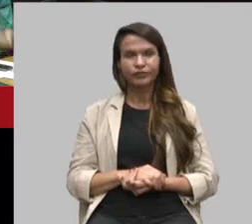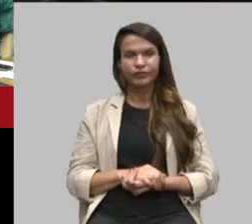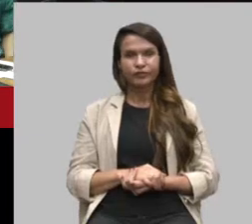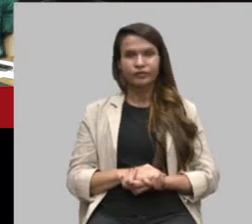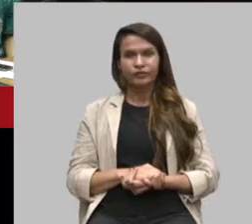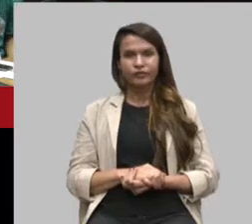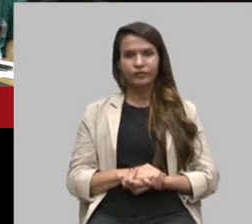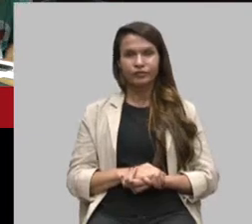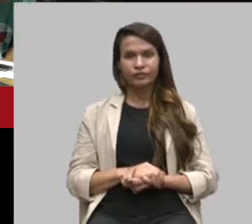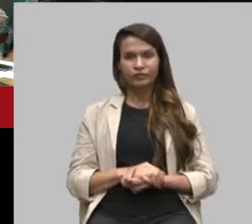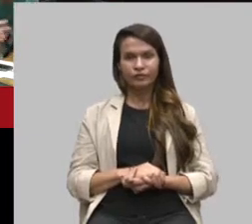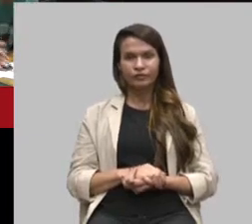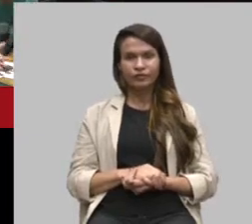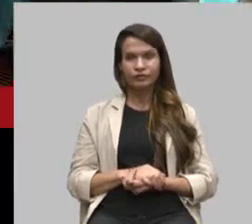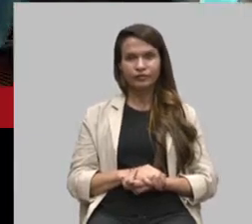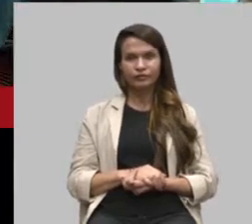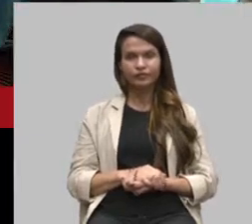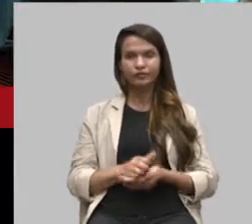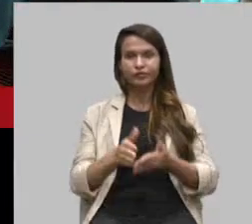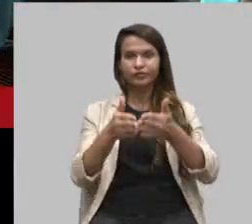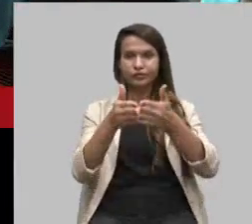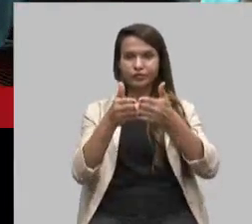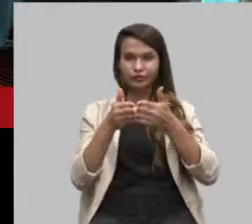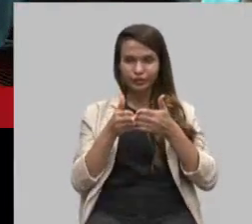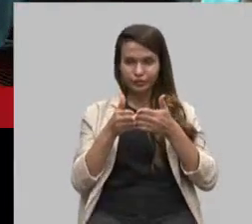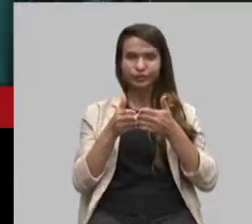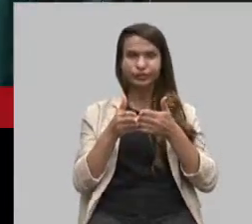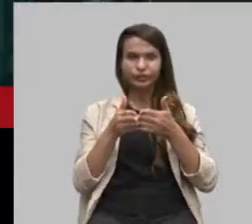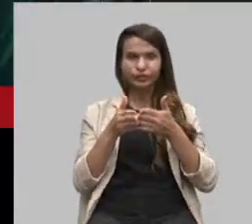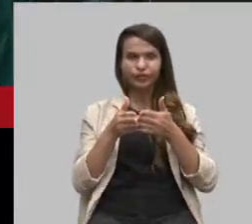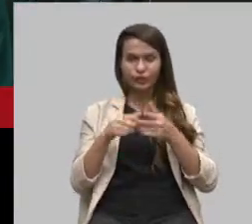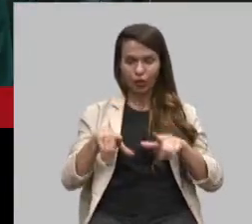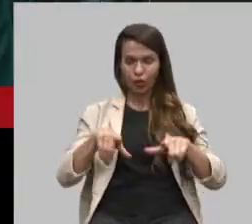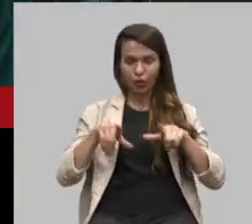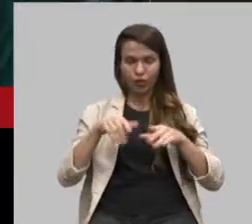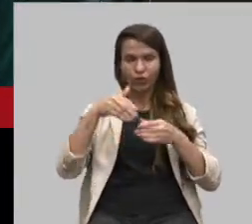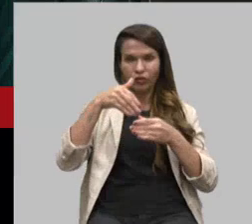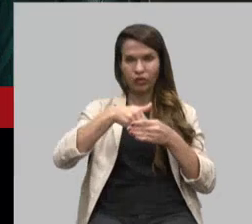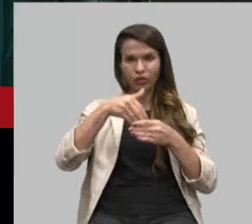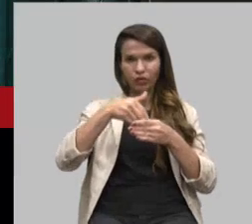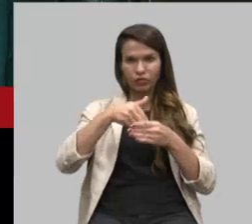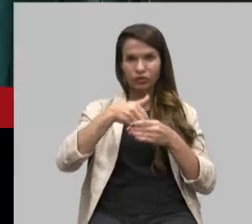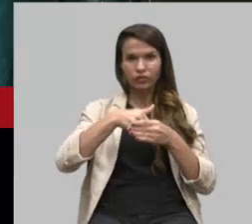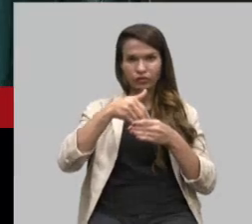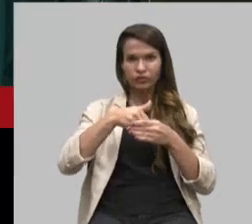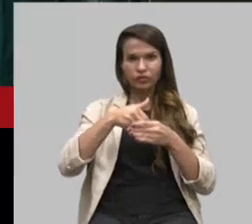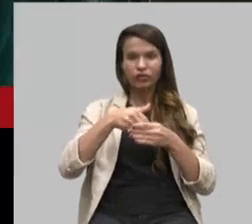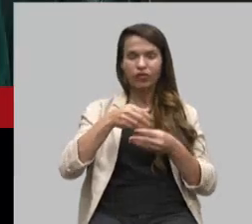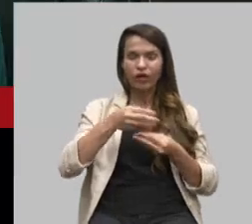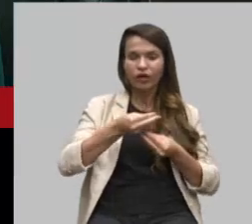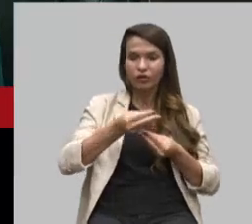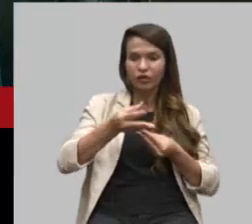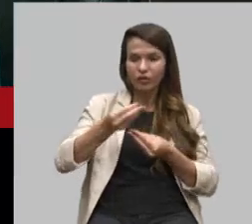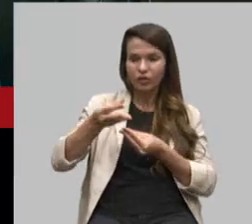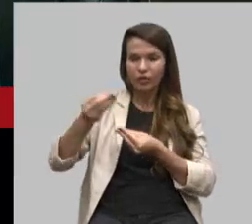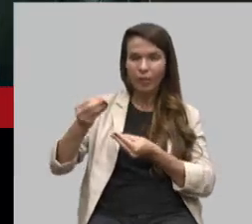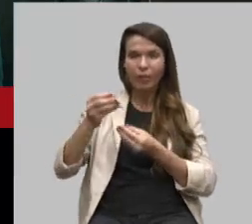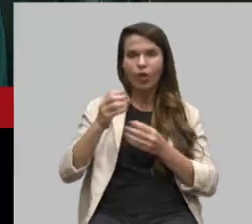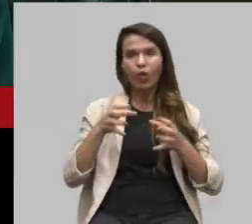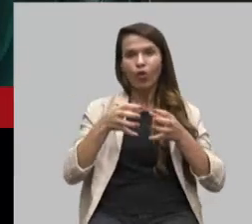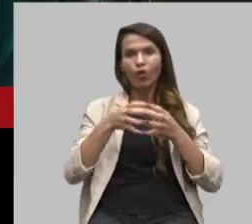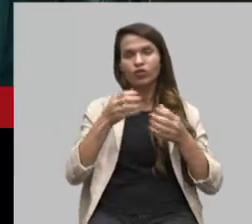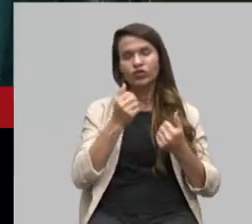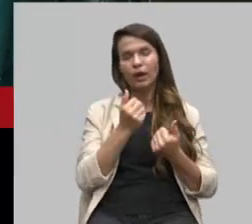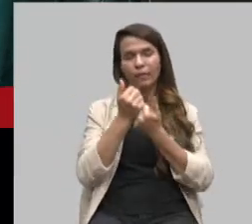Instagram pedimos queo porza de votação nas unas que serão passados no corredores pela equipe de apoio